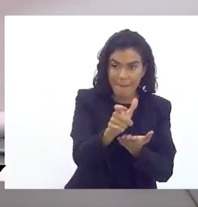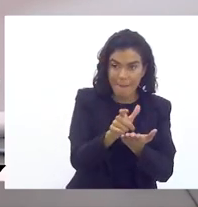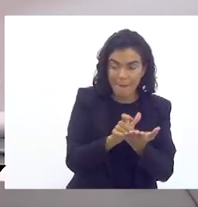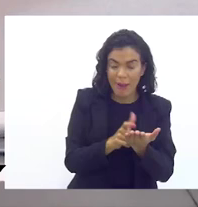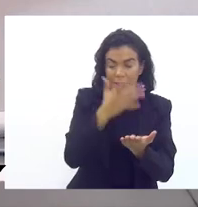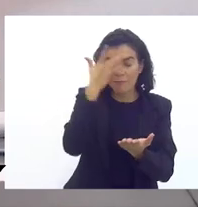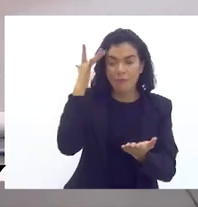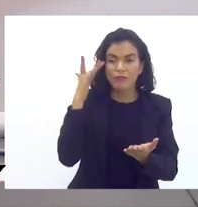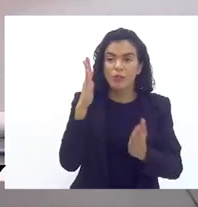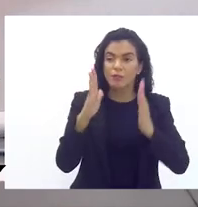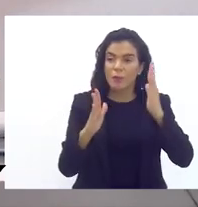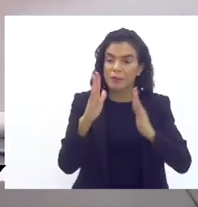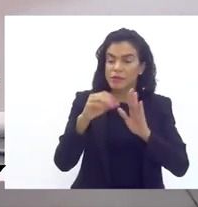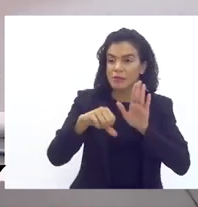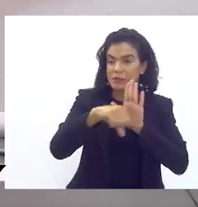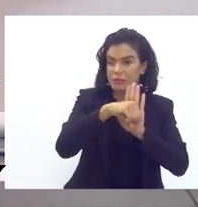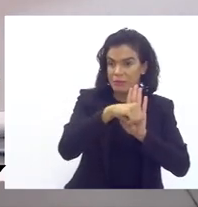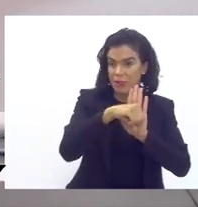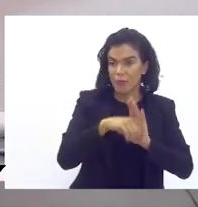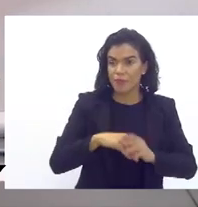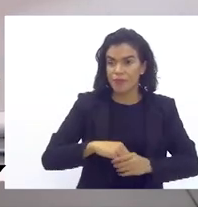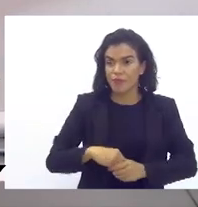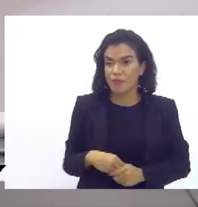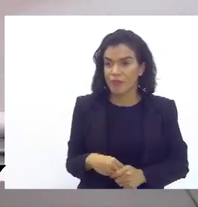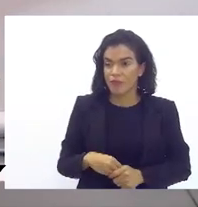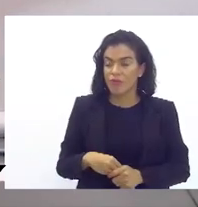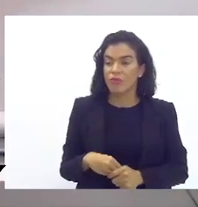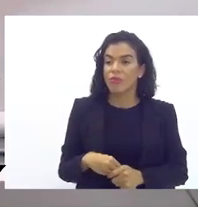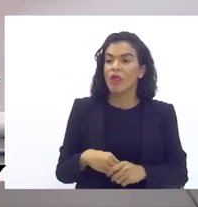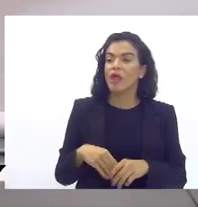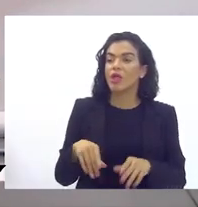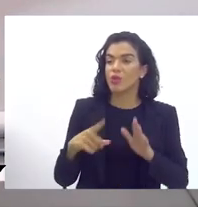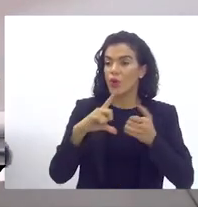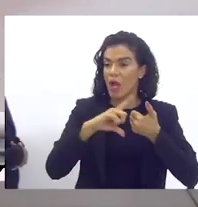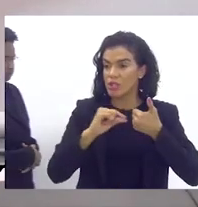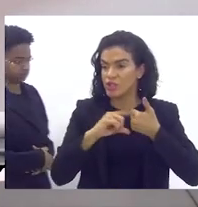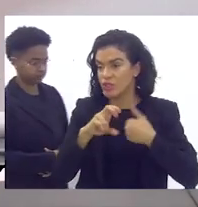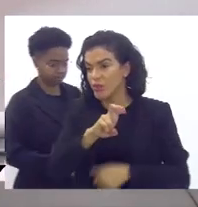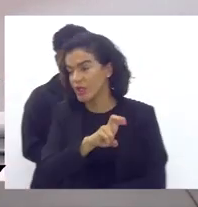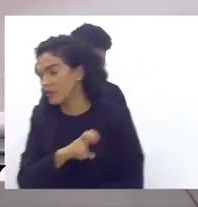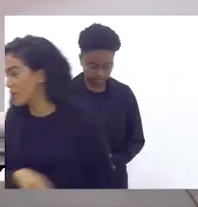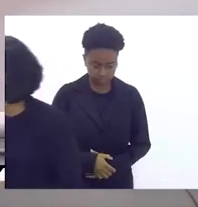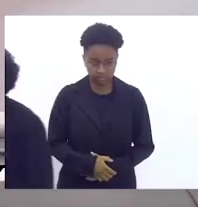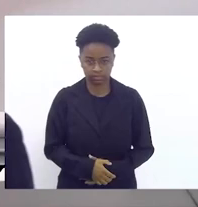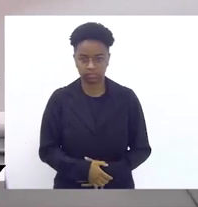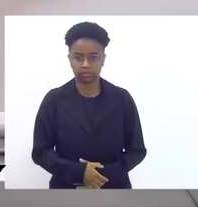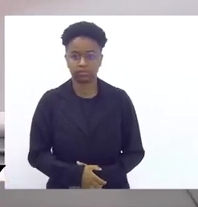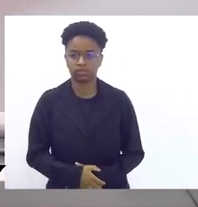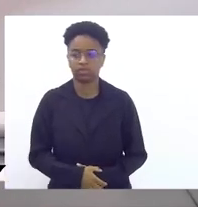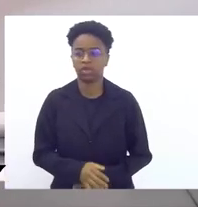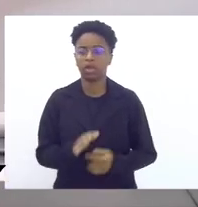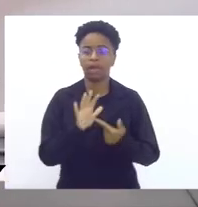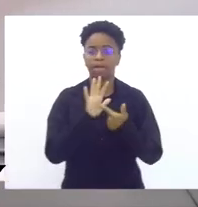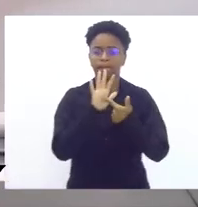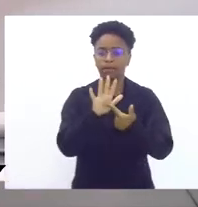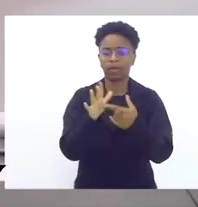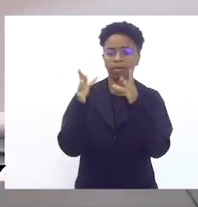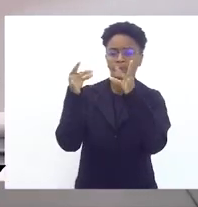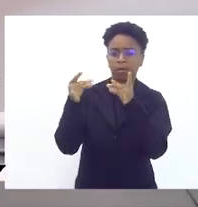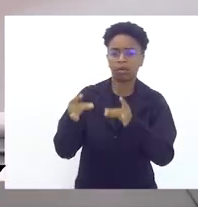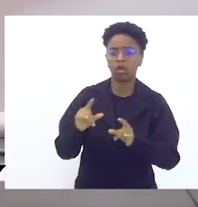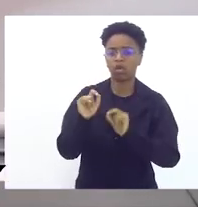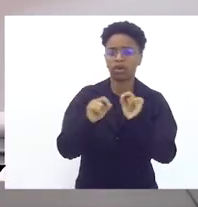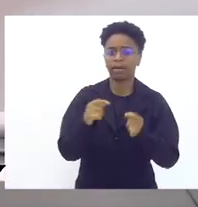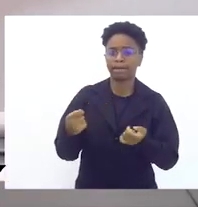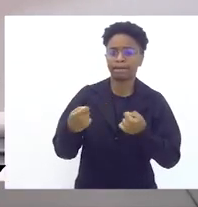procedimentos e processos criminais e no seu artigo 5º fala tudo que tem que haver antes